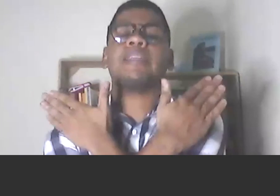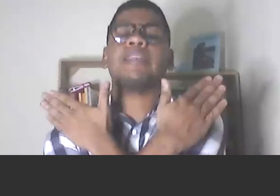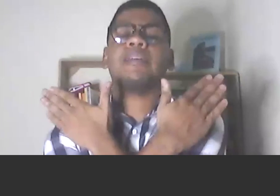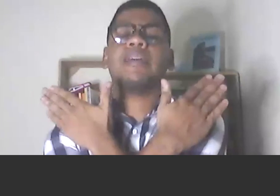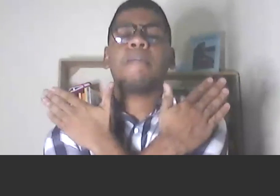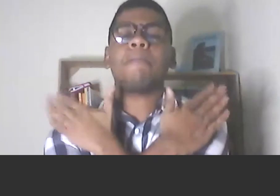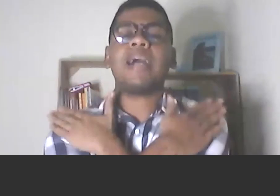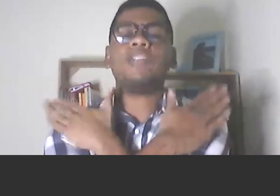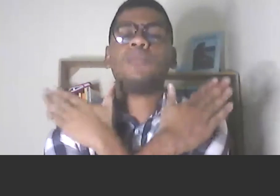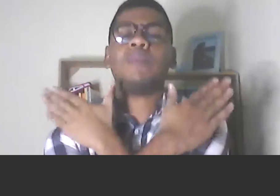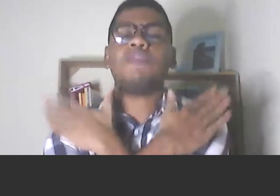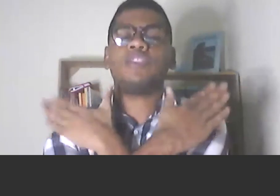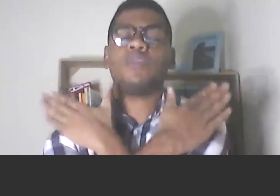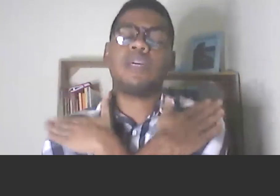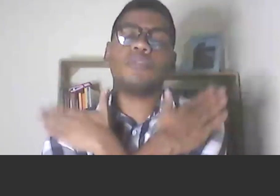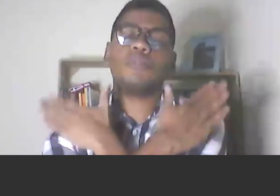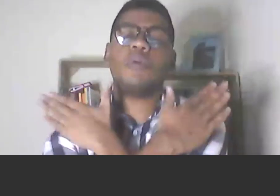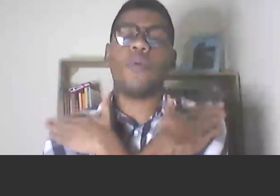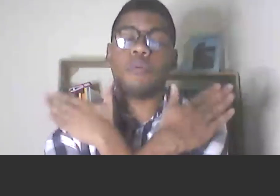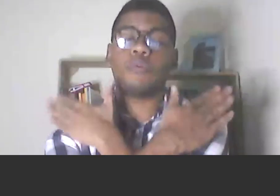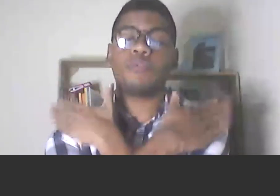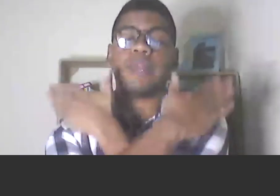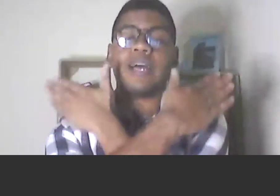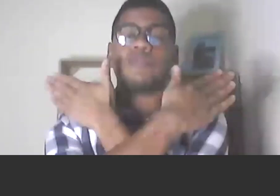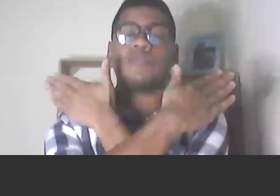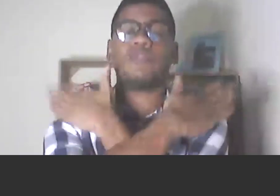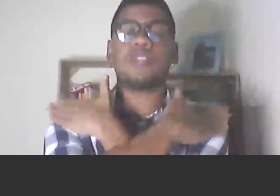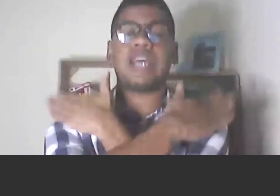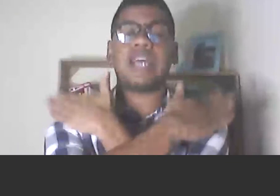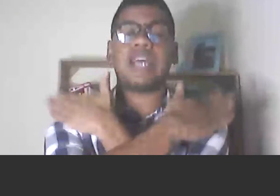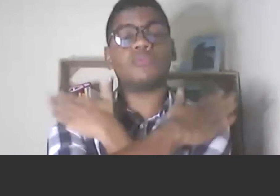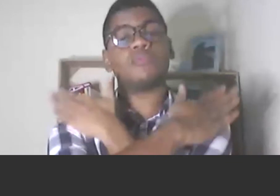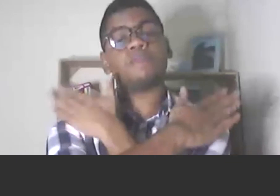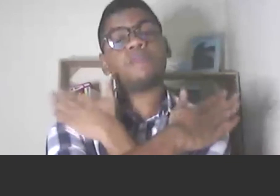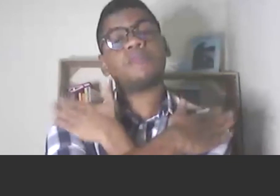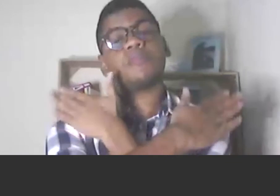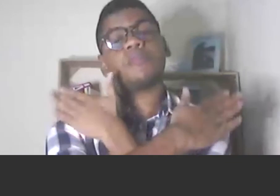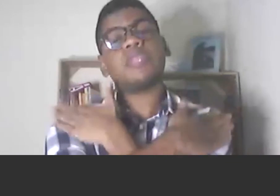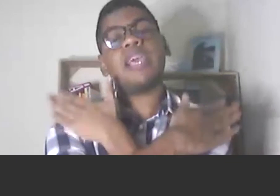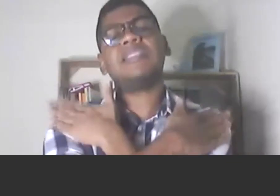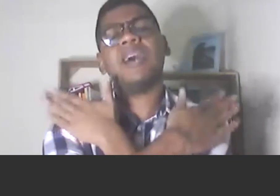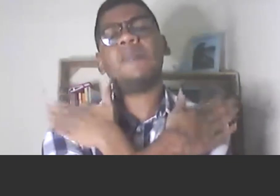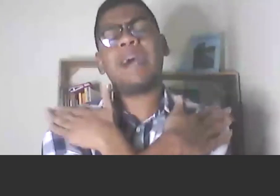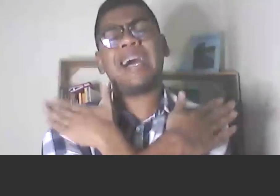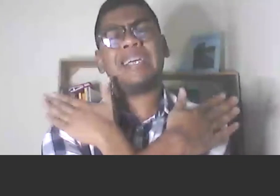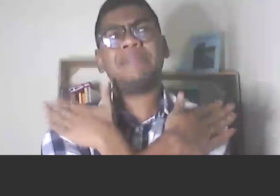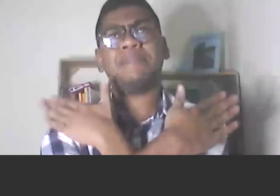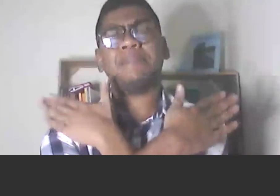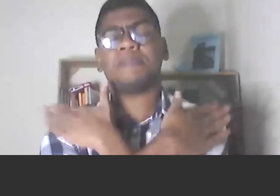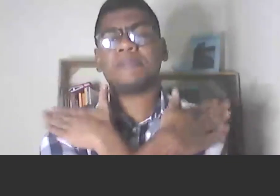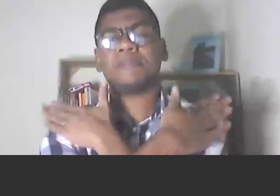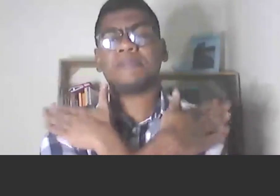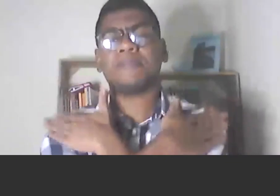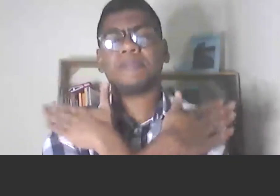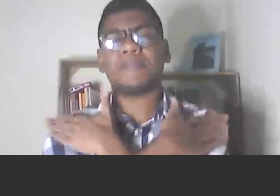mão aberta, mais de uma vez, tocando meu ombro, com os braços cruzados, é sinal